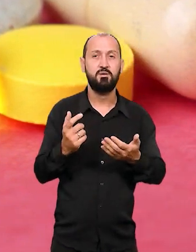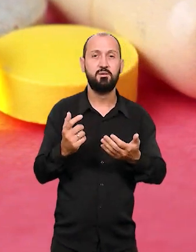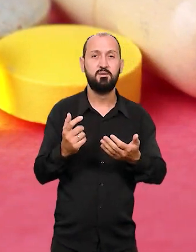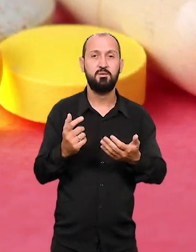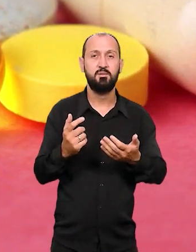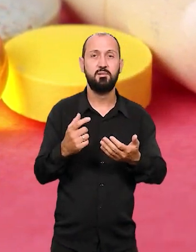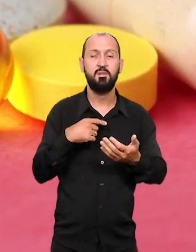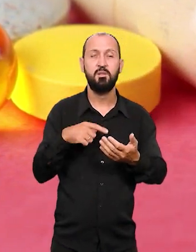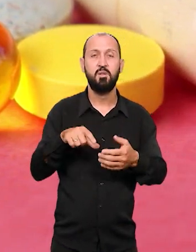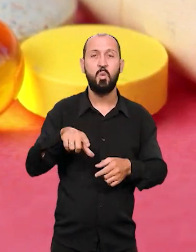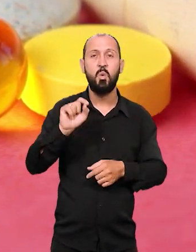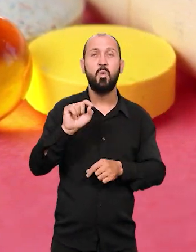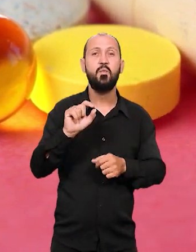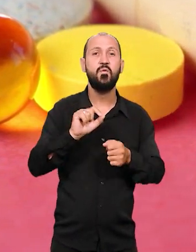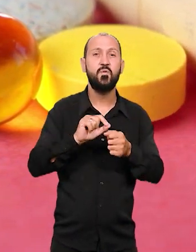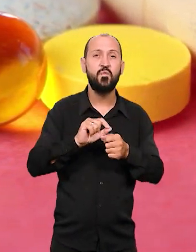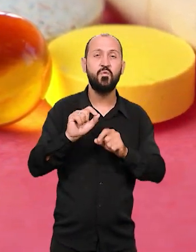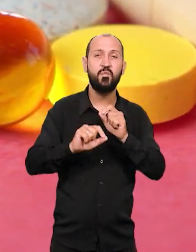fato, quando ele